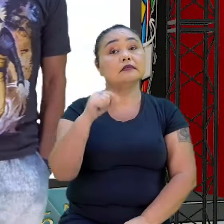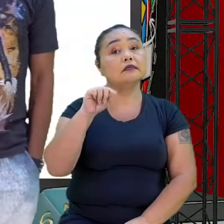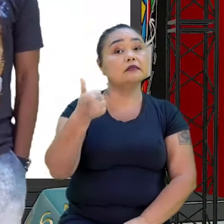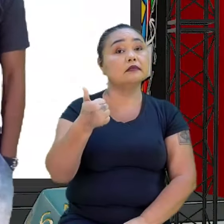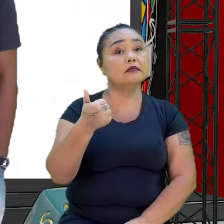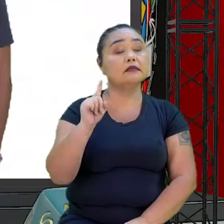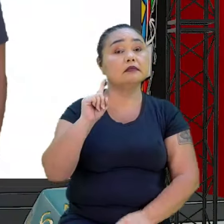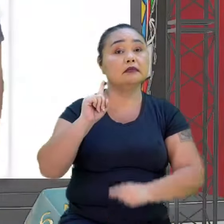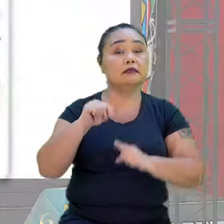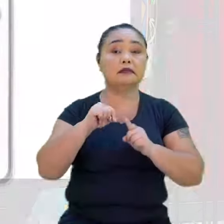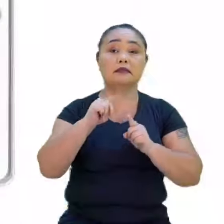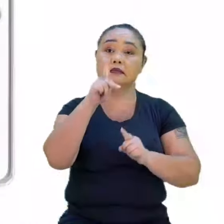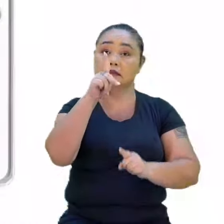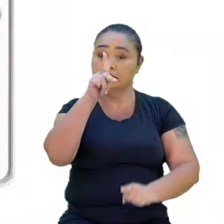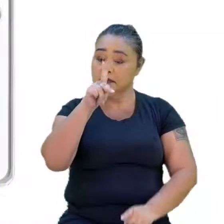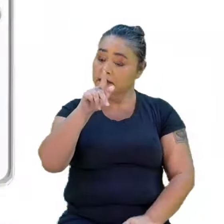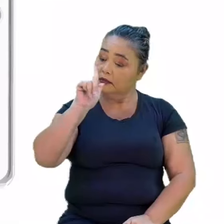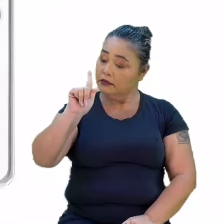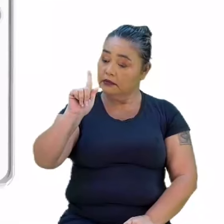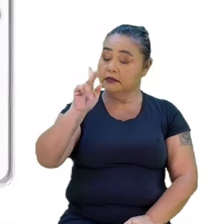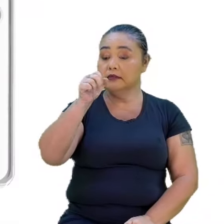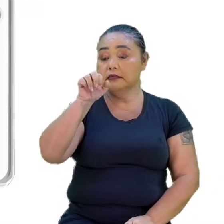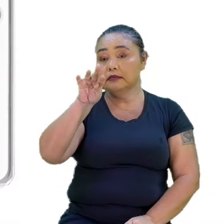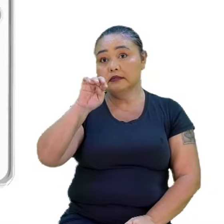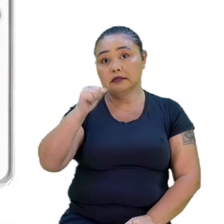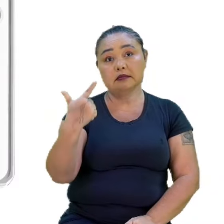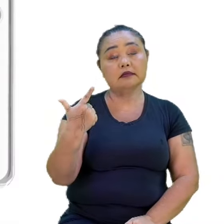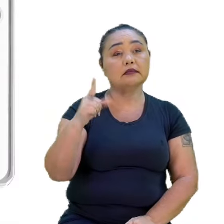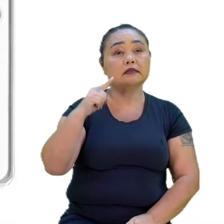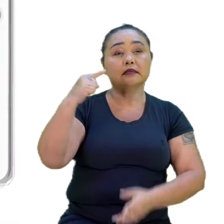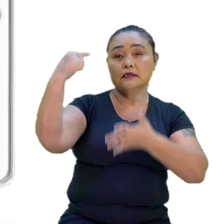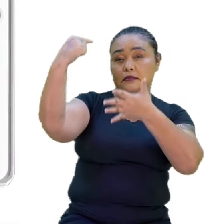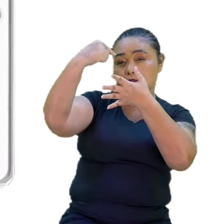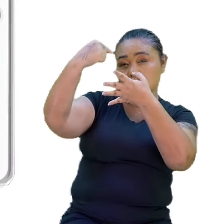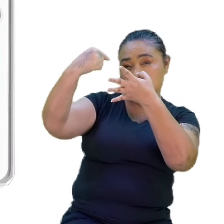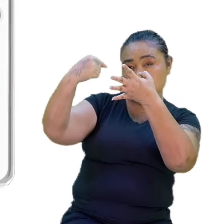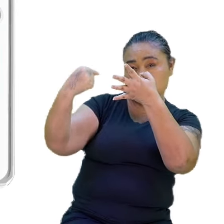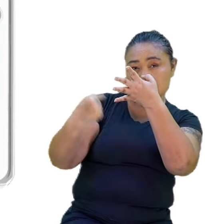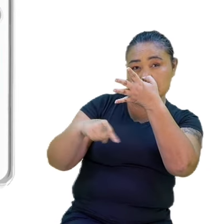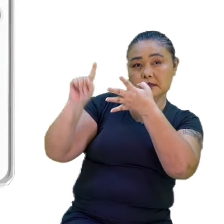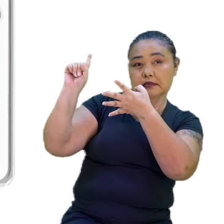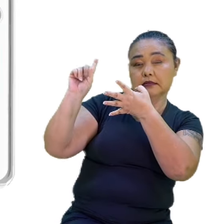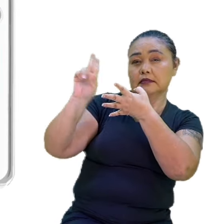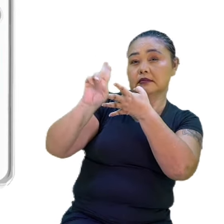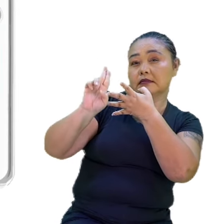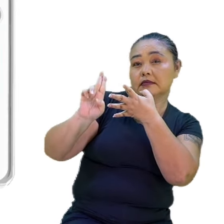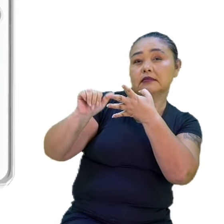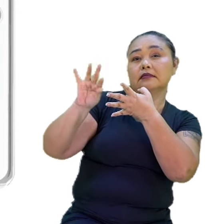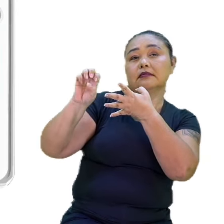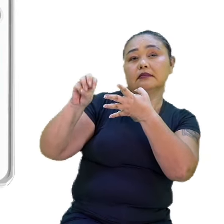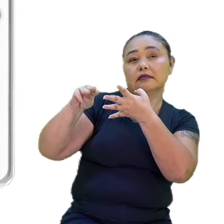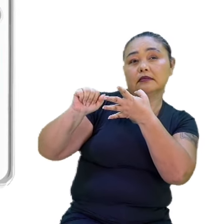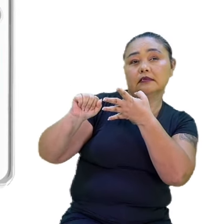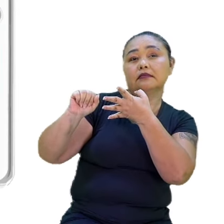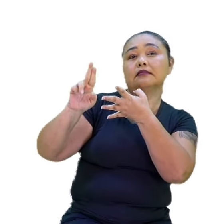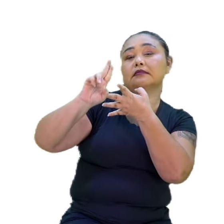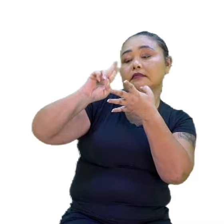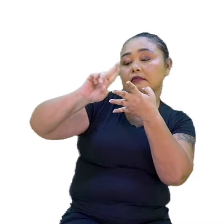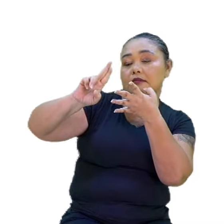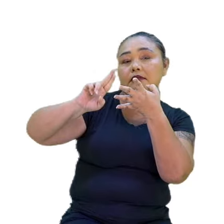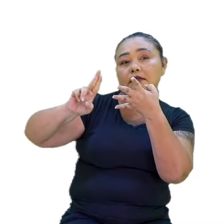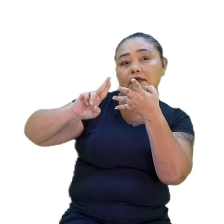progressão geométrica na sua parte um Aí temos alguns itens né os termos da PG a classificação vamos